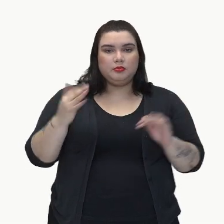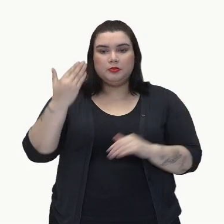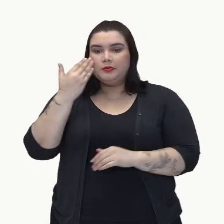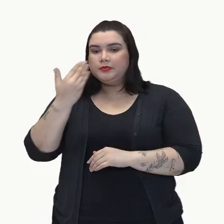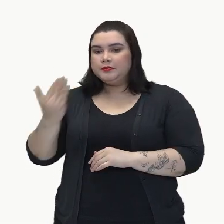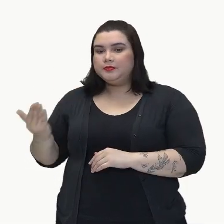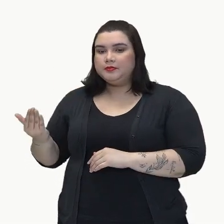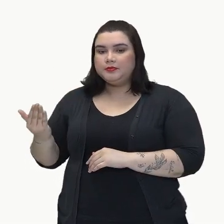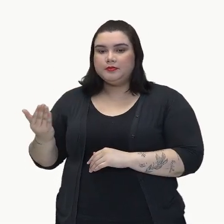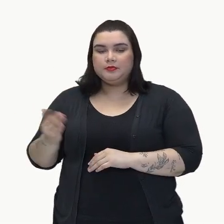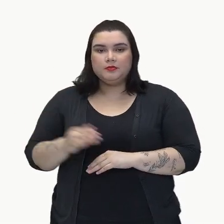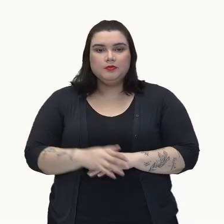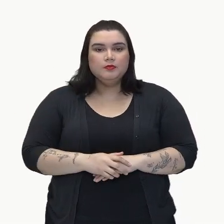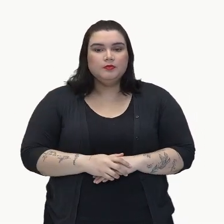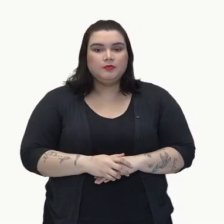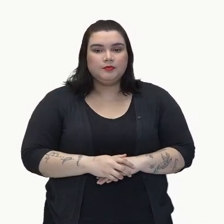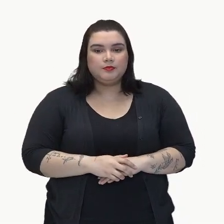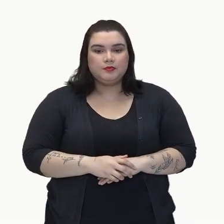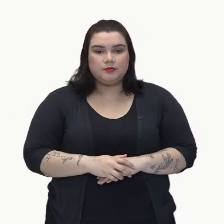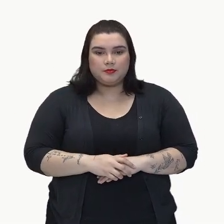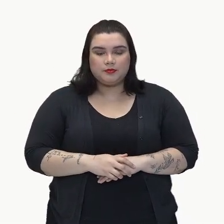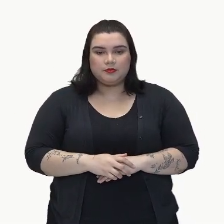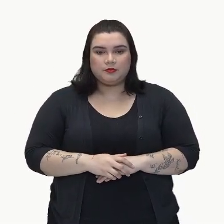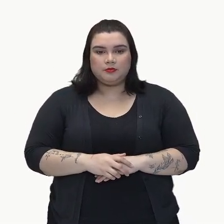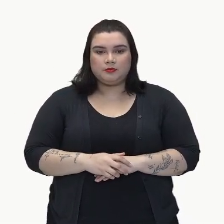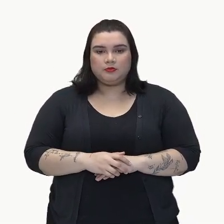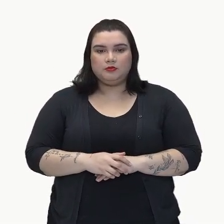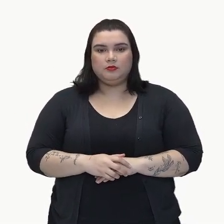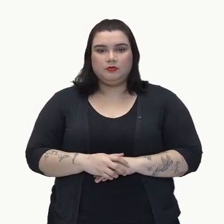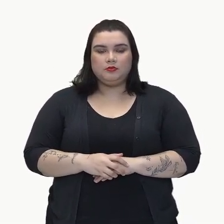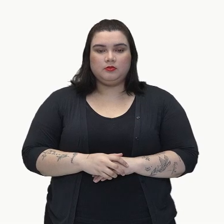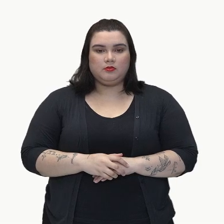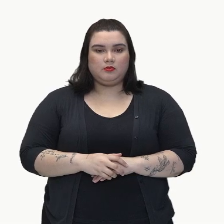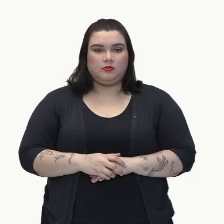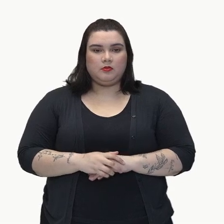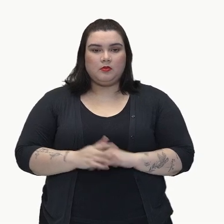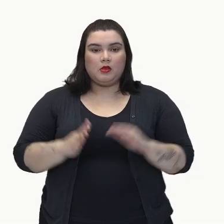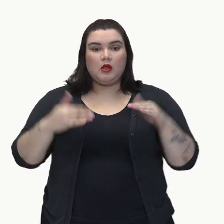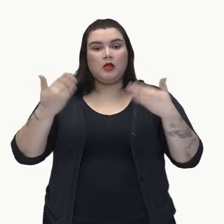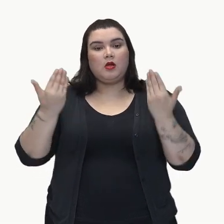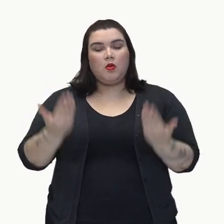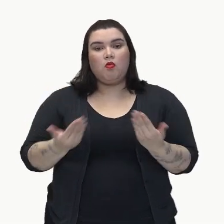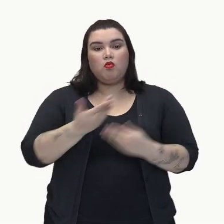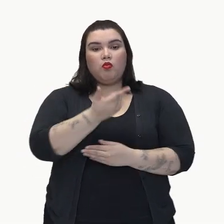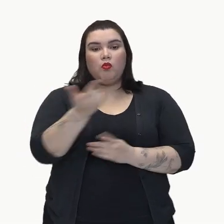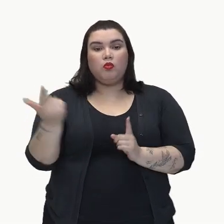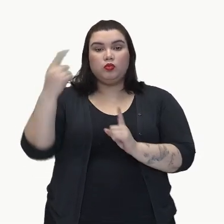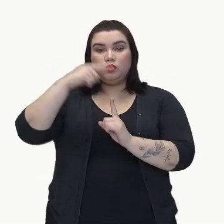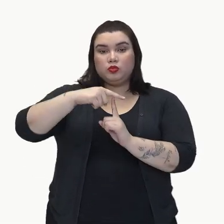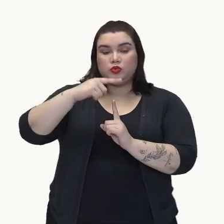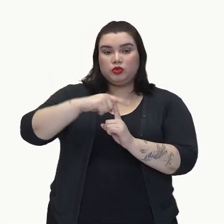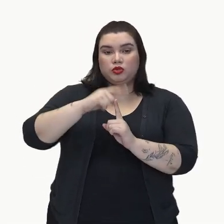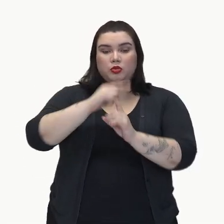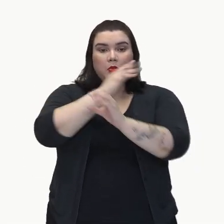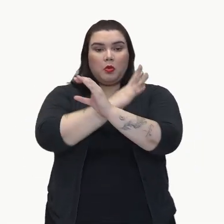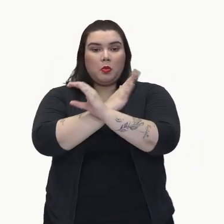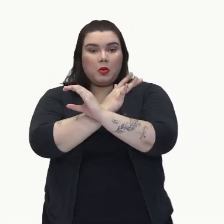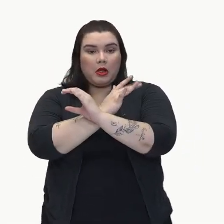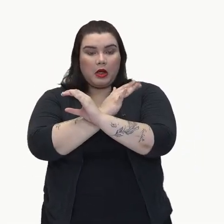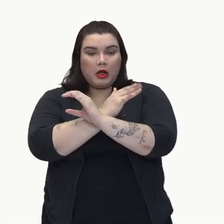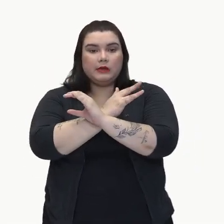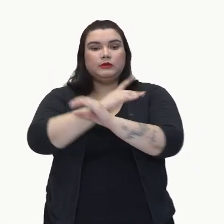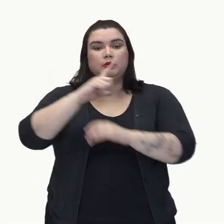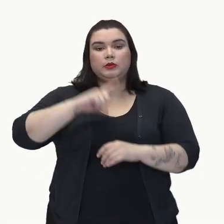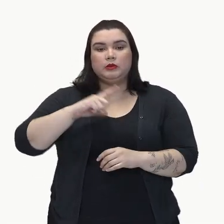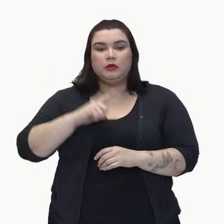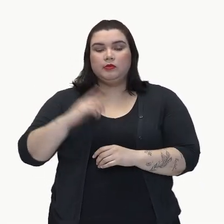2-etil, 3-metil pentanóico. E quando a cadeia é um ácido dicarboxílico, a gente tem